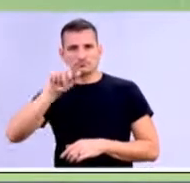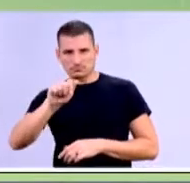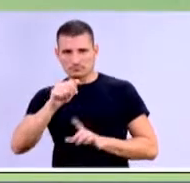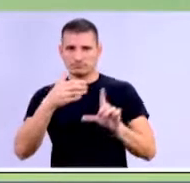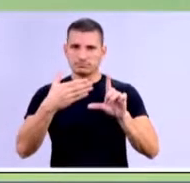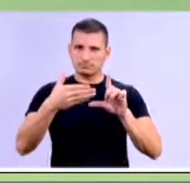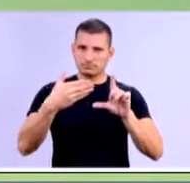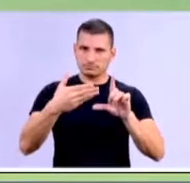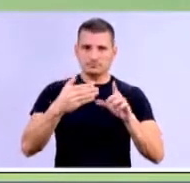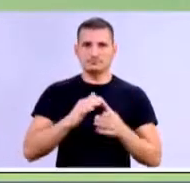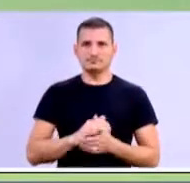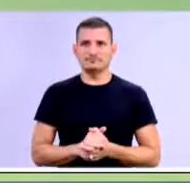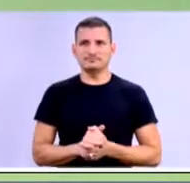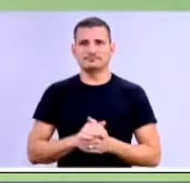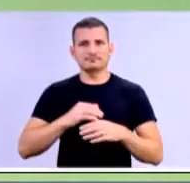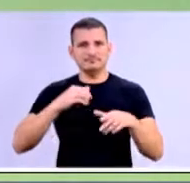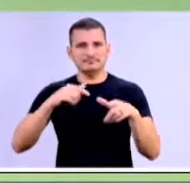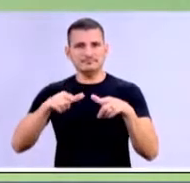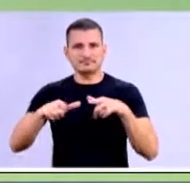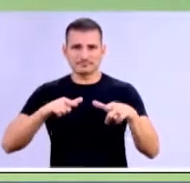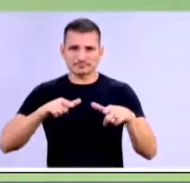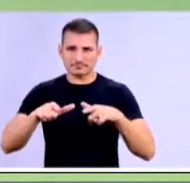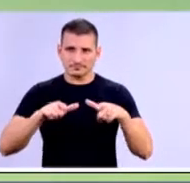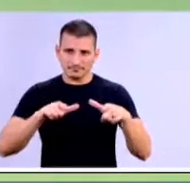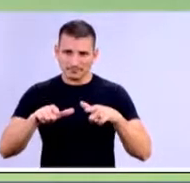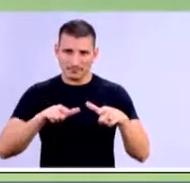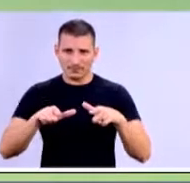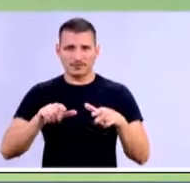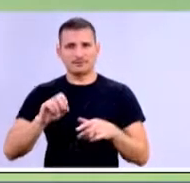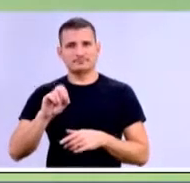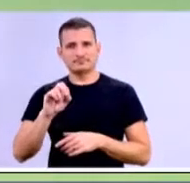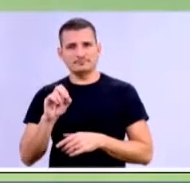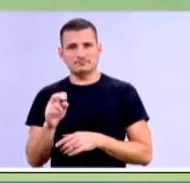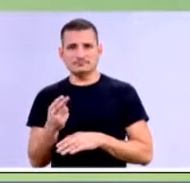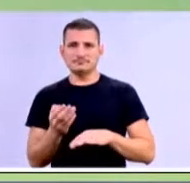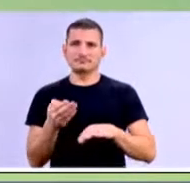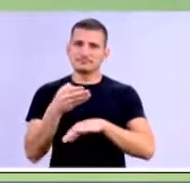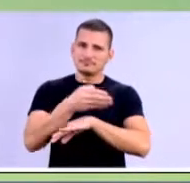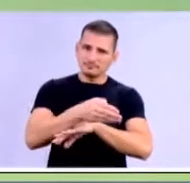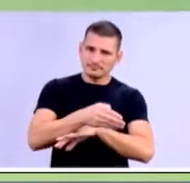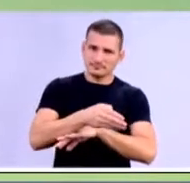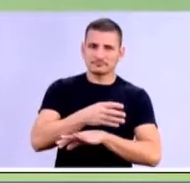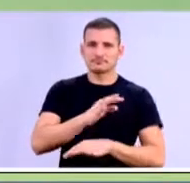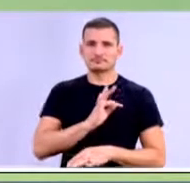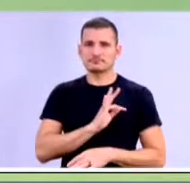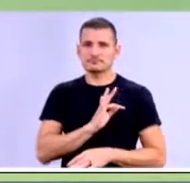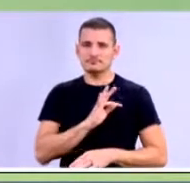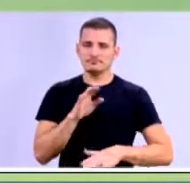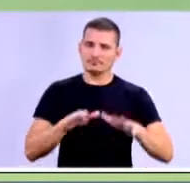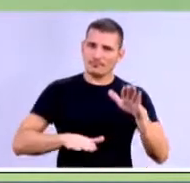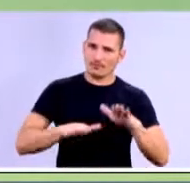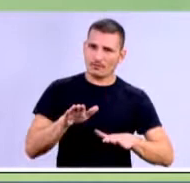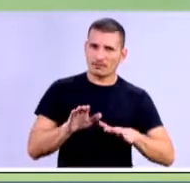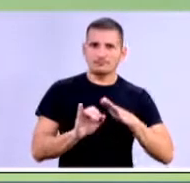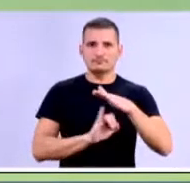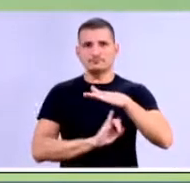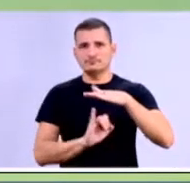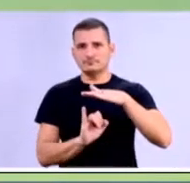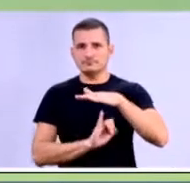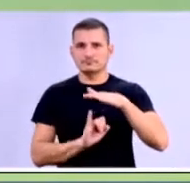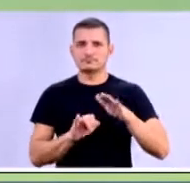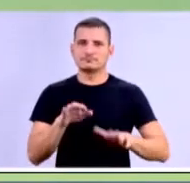de campo ou visitas técnicas, dependendo da instituição,